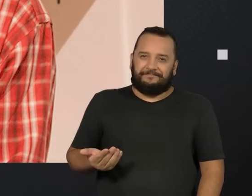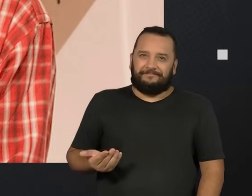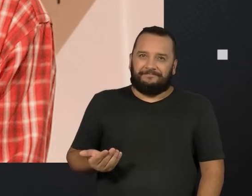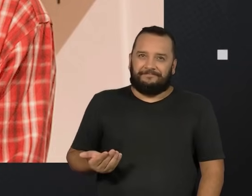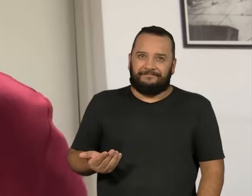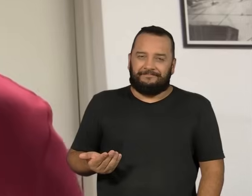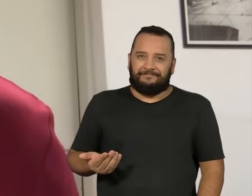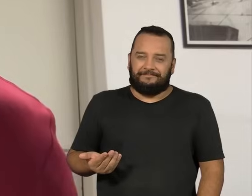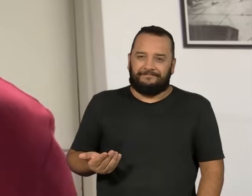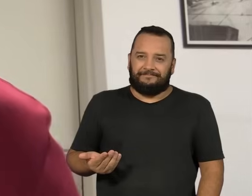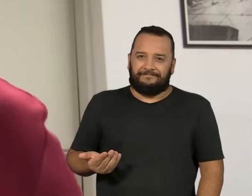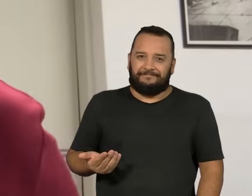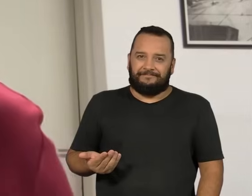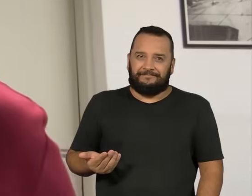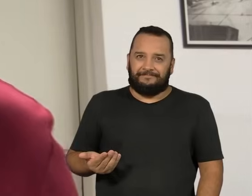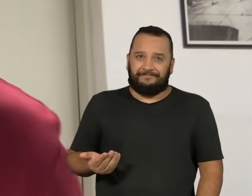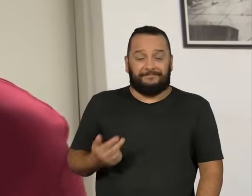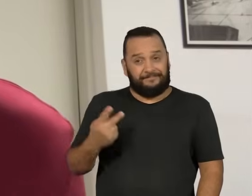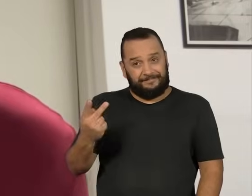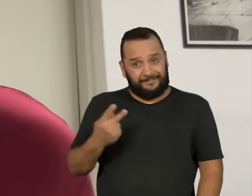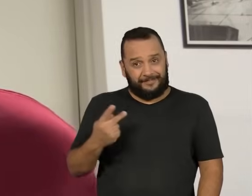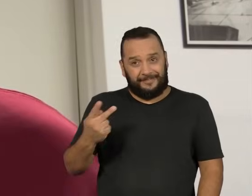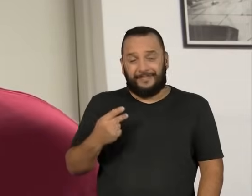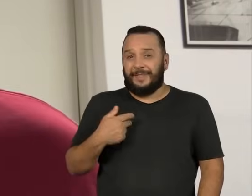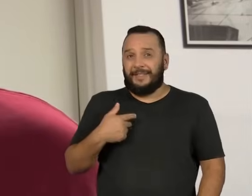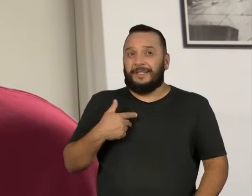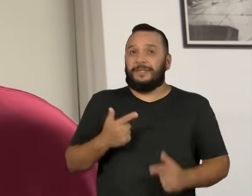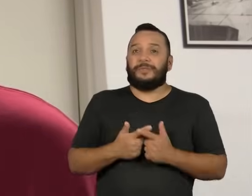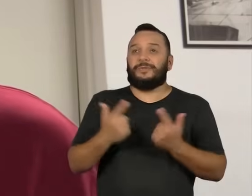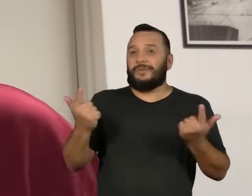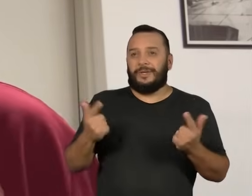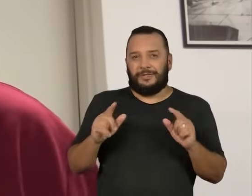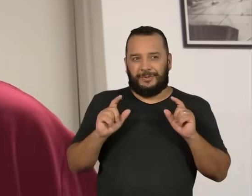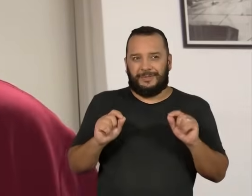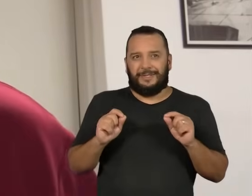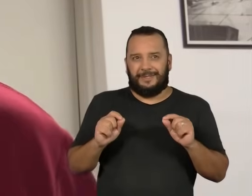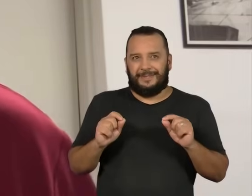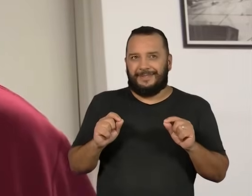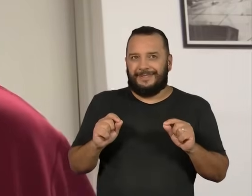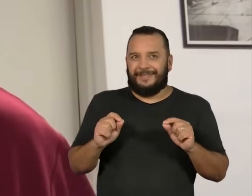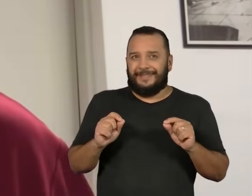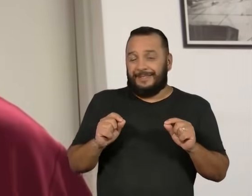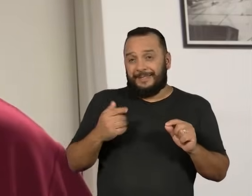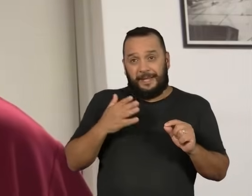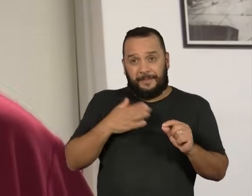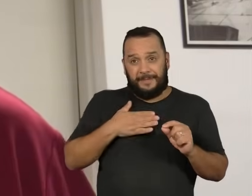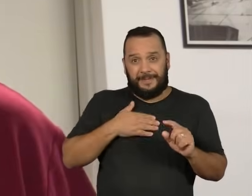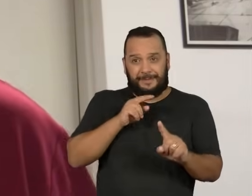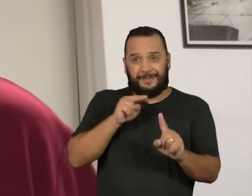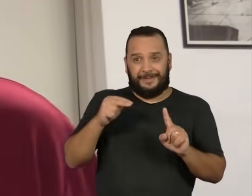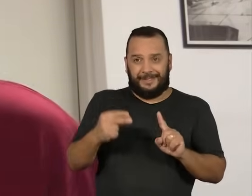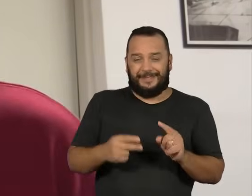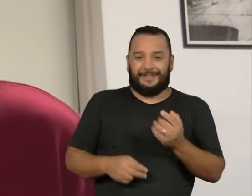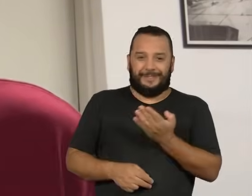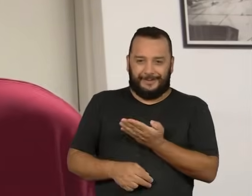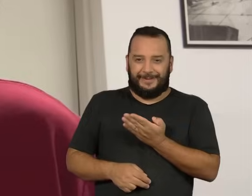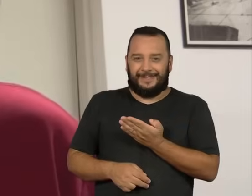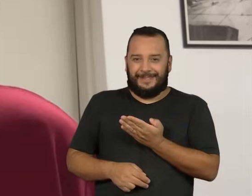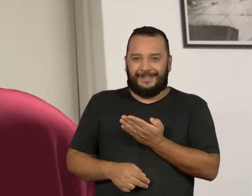né? Nós tivemos a sorte de fazer, eu digo a sorte mais do meu ponto de vista, de fazer